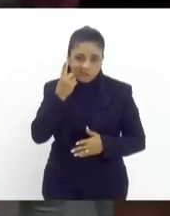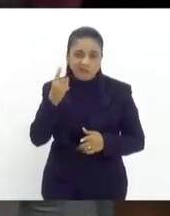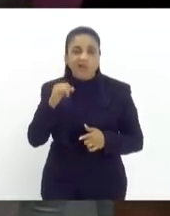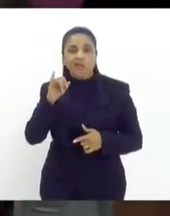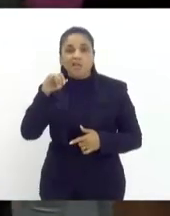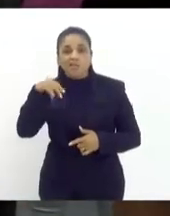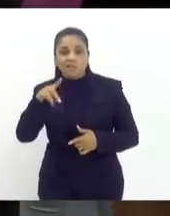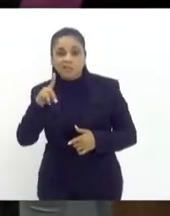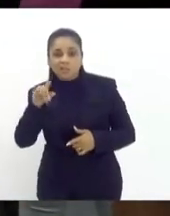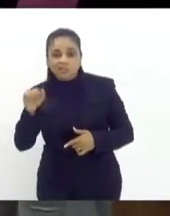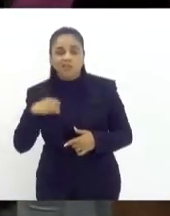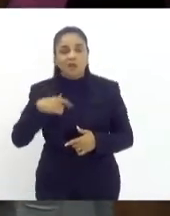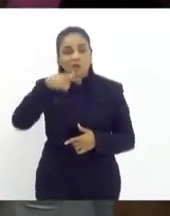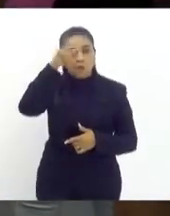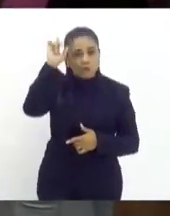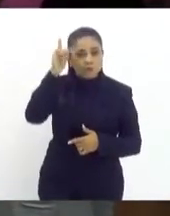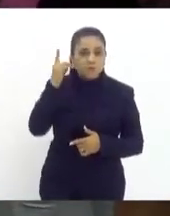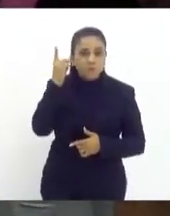deputado